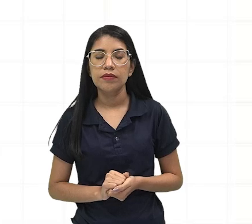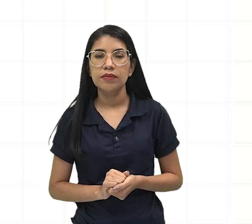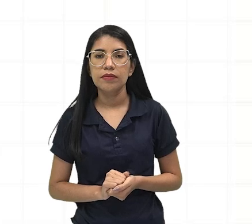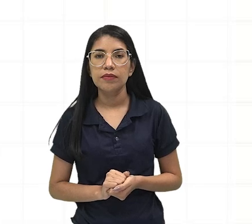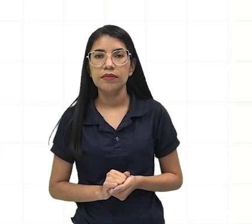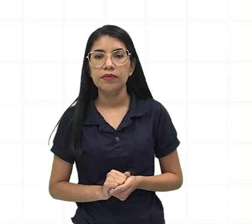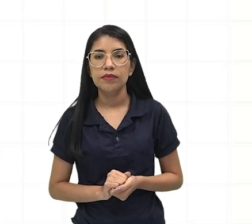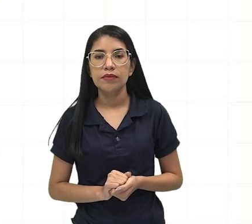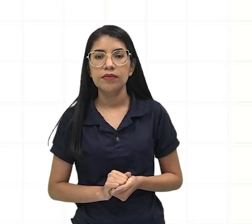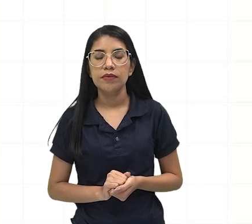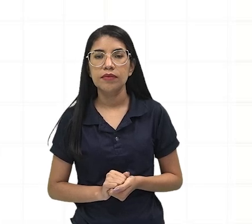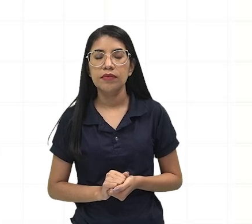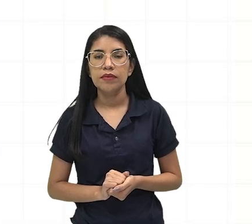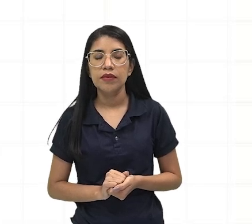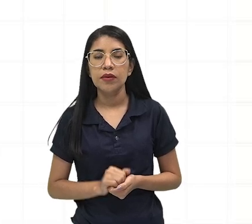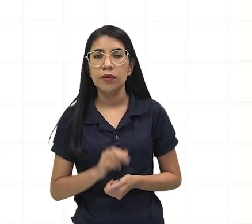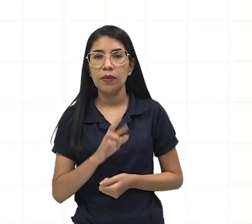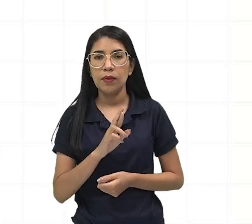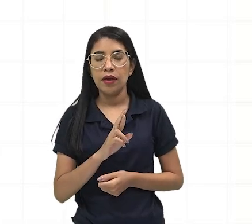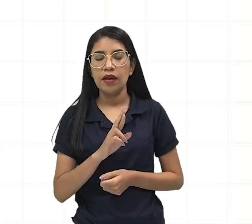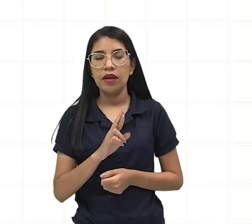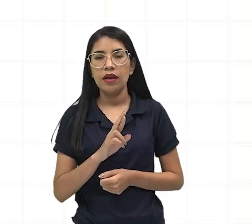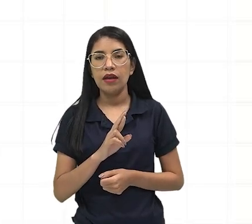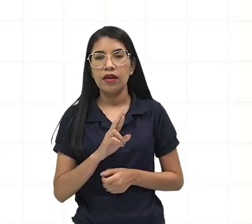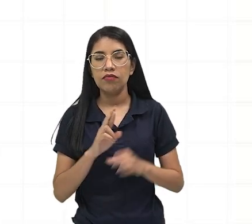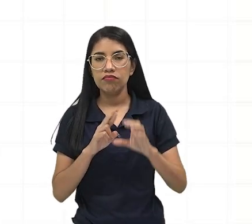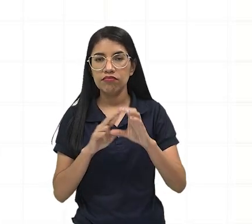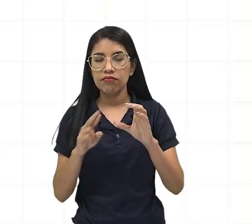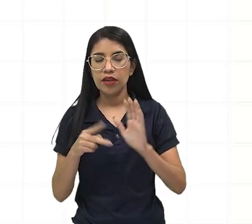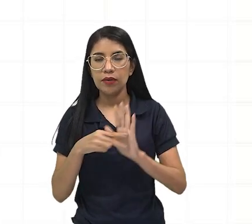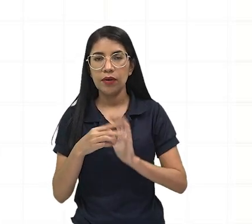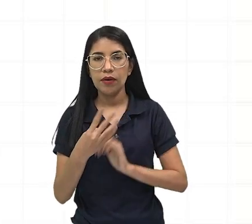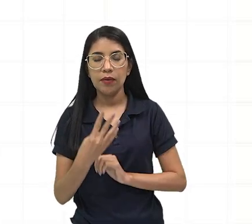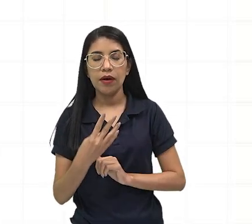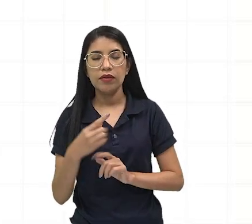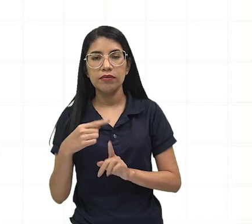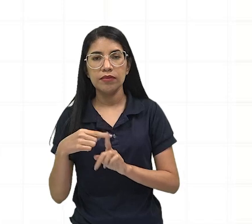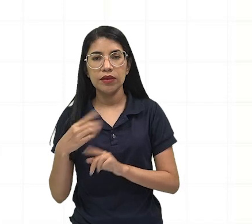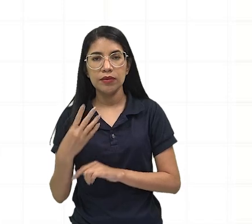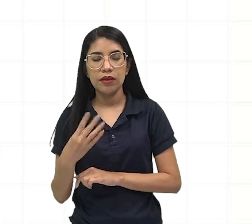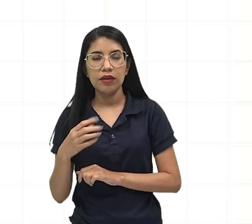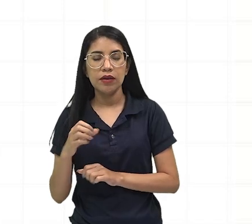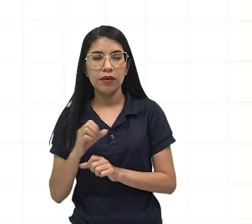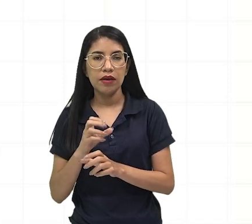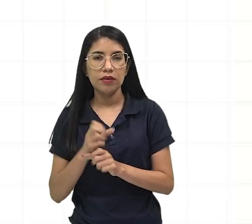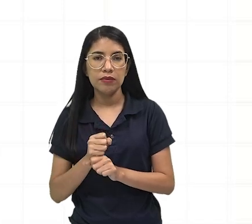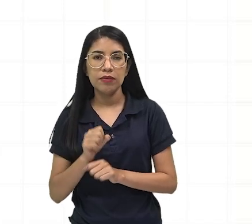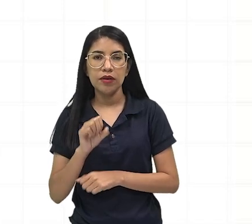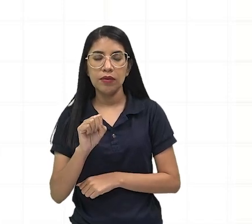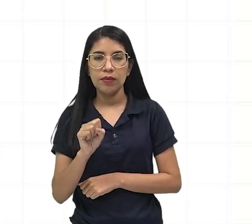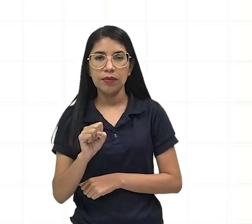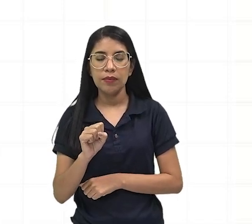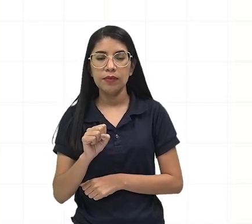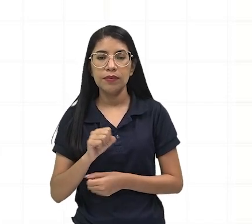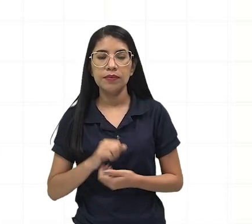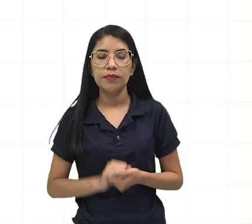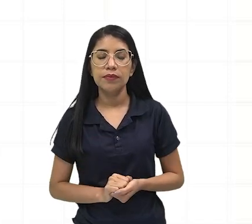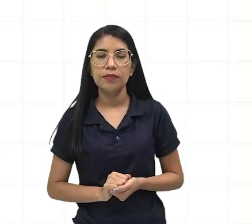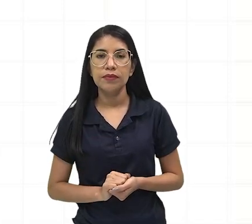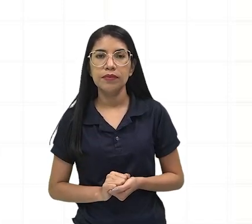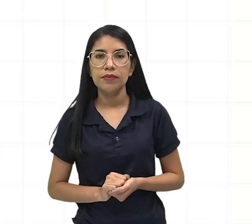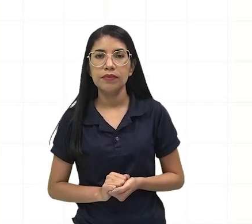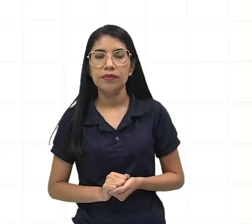né? Aqui é igual a 4 e aqui é igual a 4 para dar 8. Então, nós temos aqui o